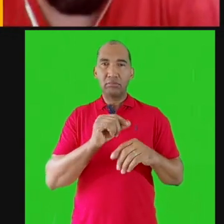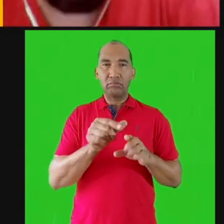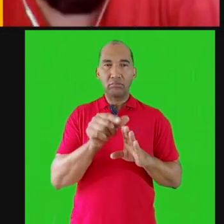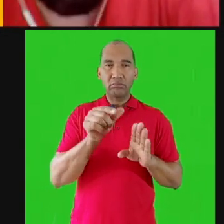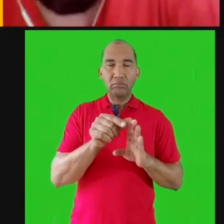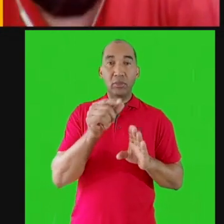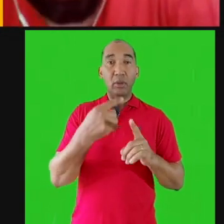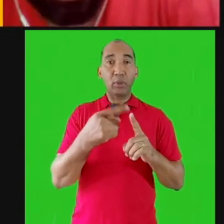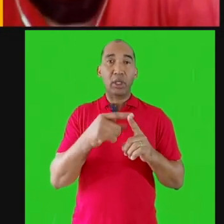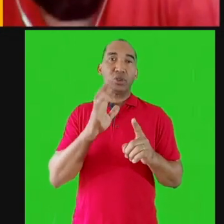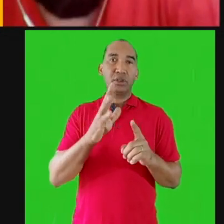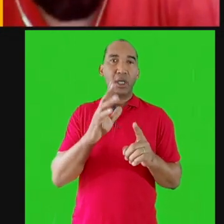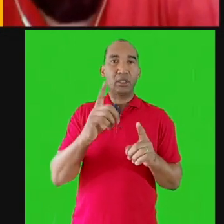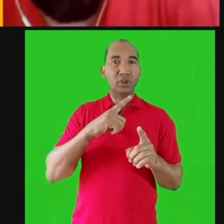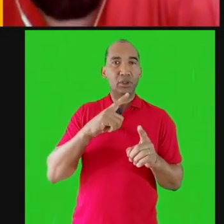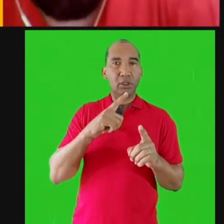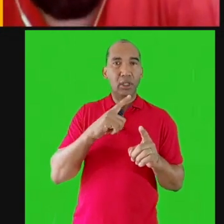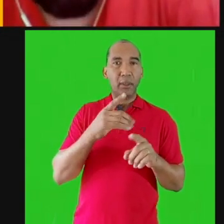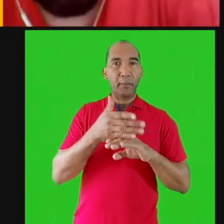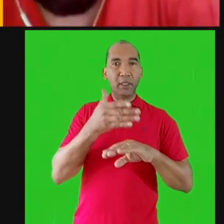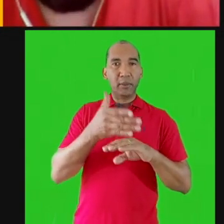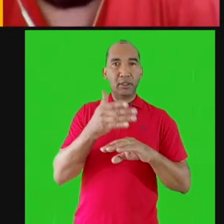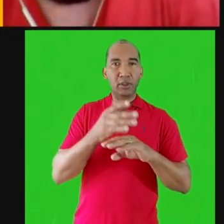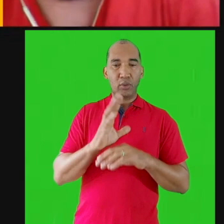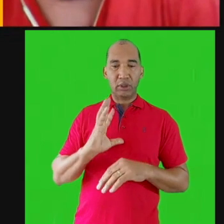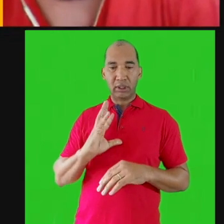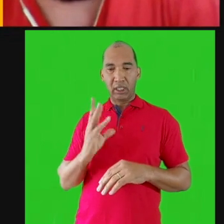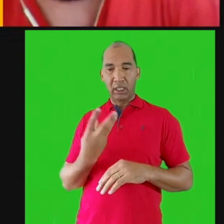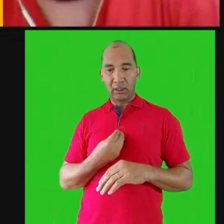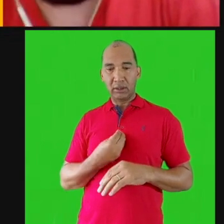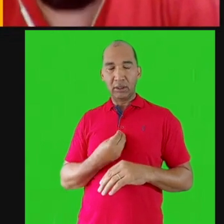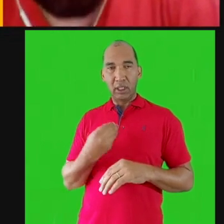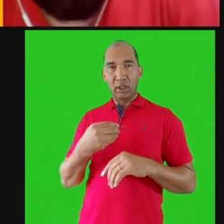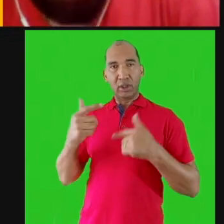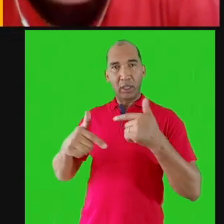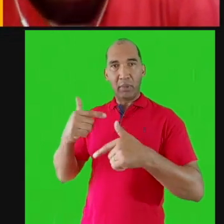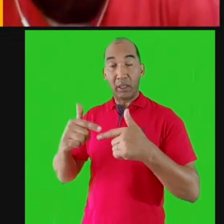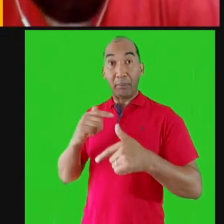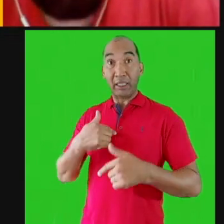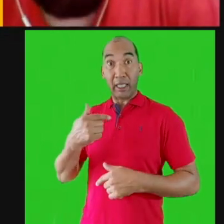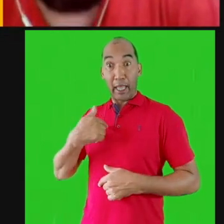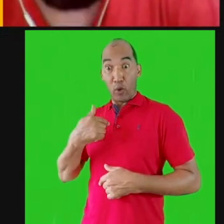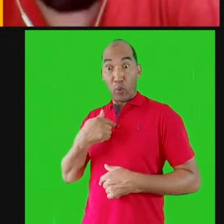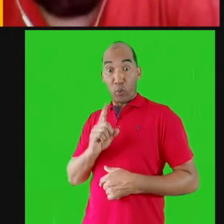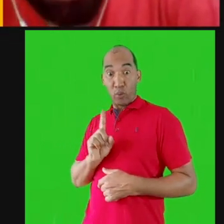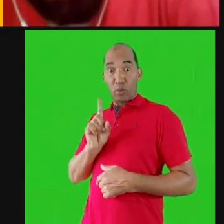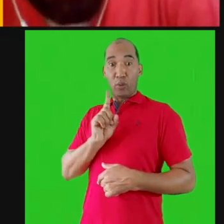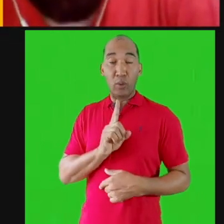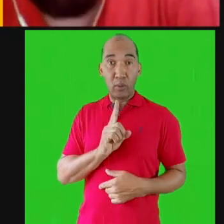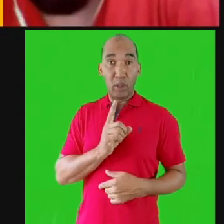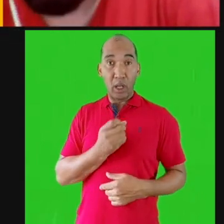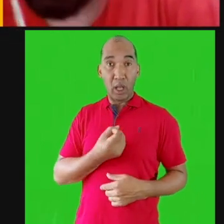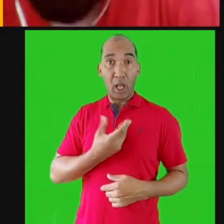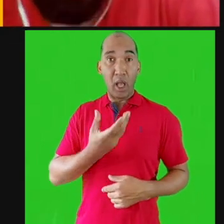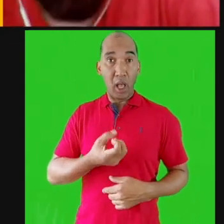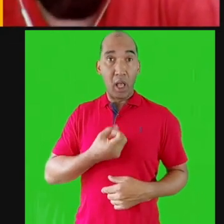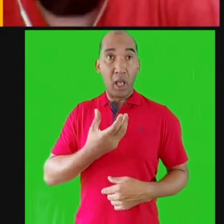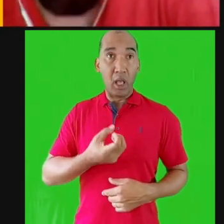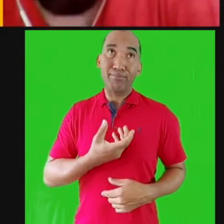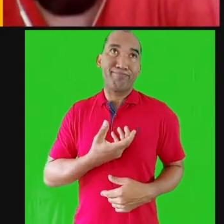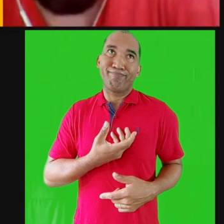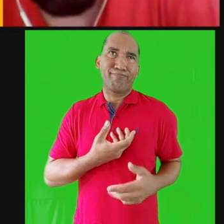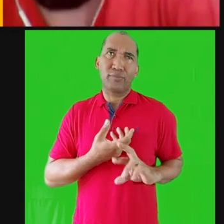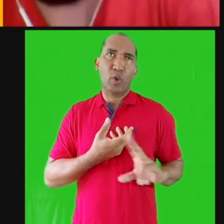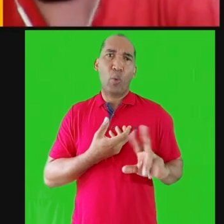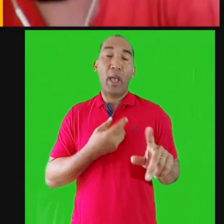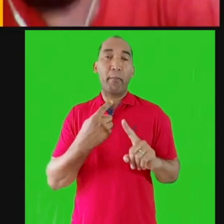tinha essas personagens trans dentro do meu cinema, mas não saberia se isso era meu lugar de fala, porque eu falava muito mais de afeto, porque quando eu fui fazer os meus filmes